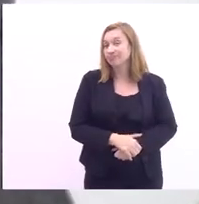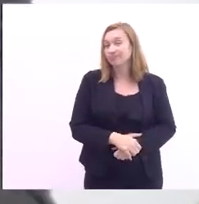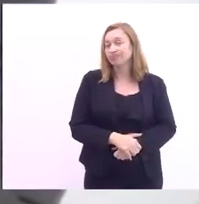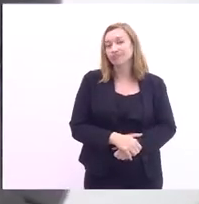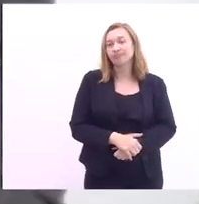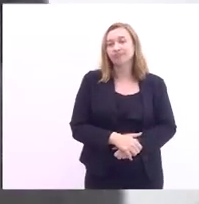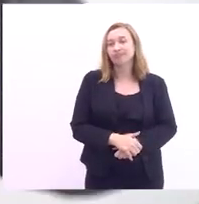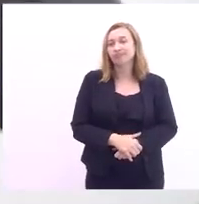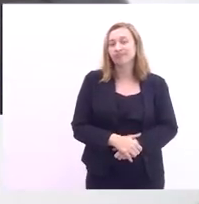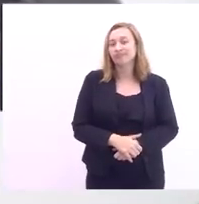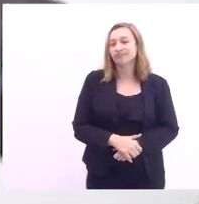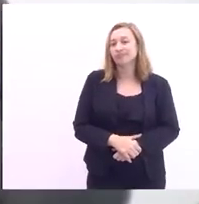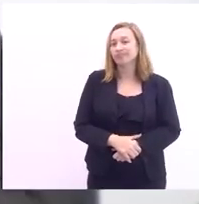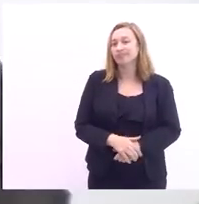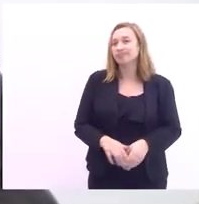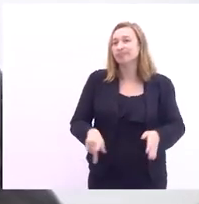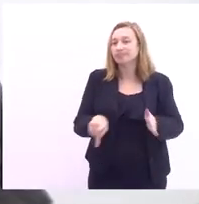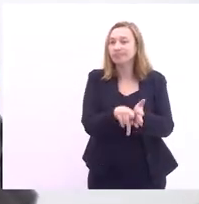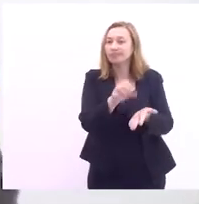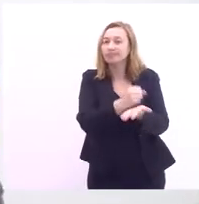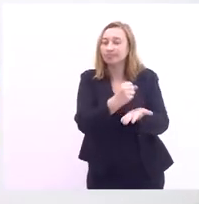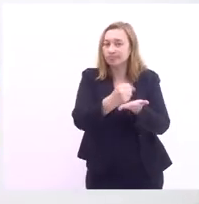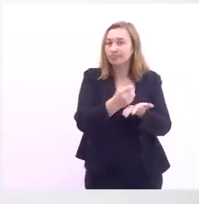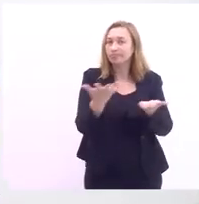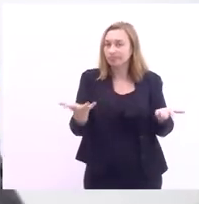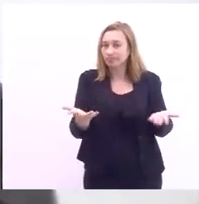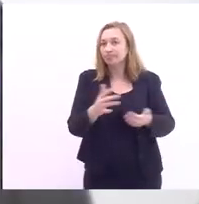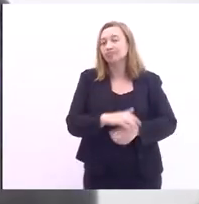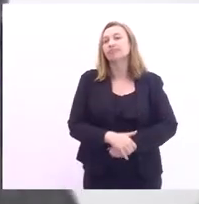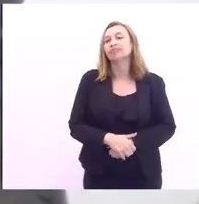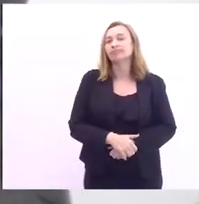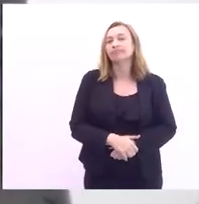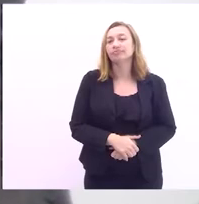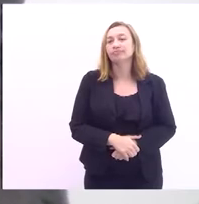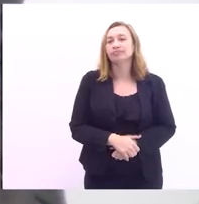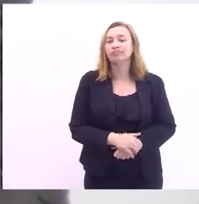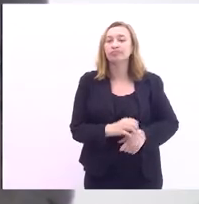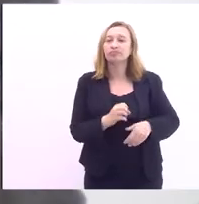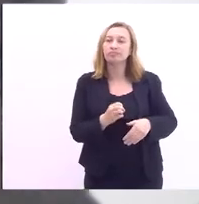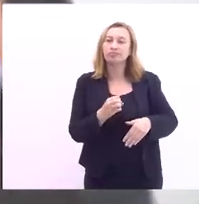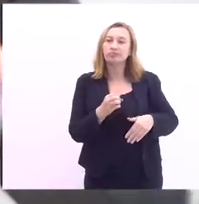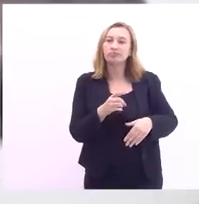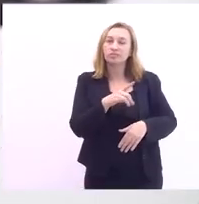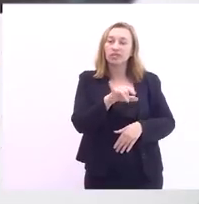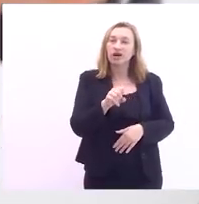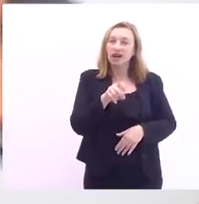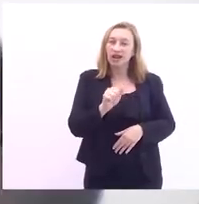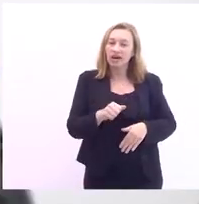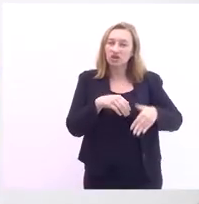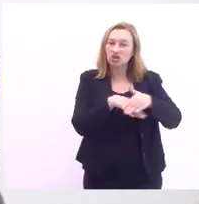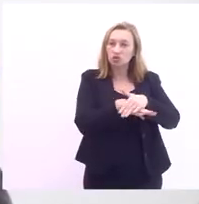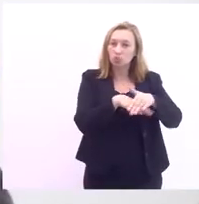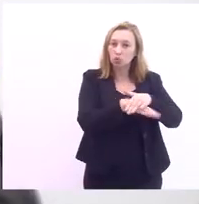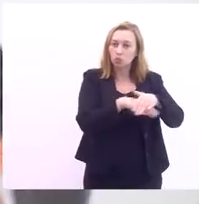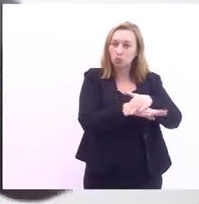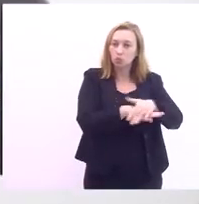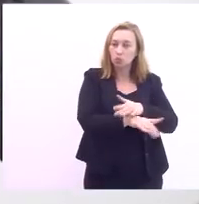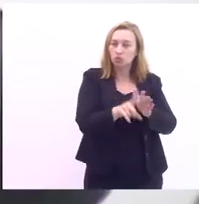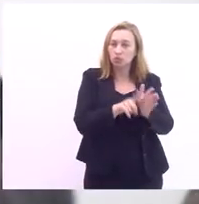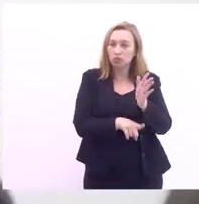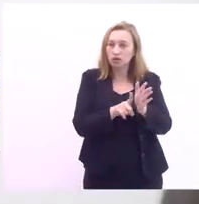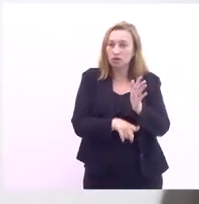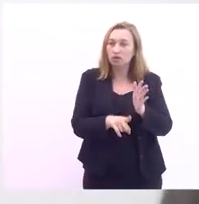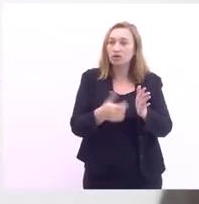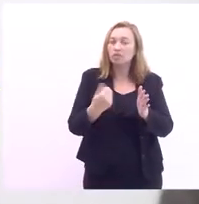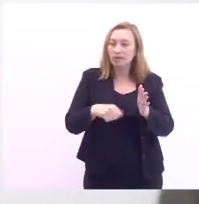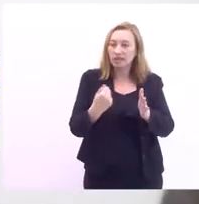Aliás, faz até parte do contrato de concessão. Fluxo de caixa descontado, assim que eles chamaram. Tem que